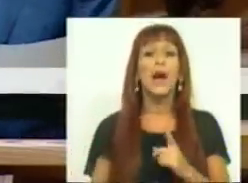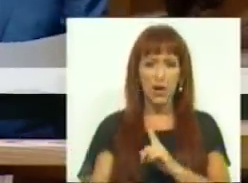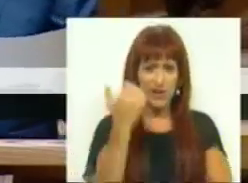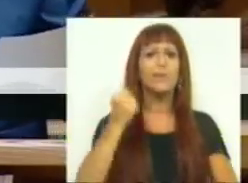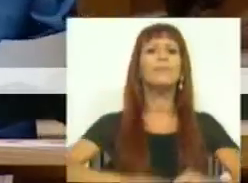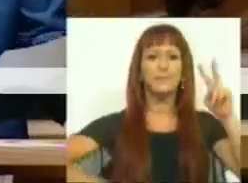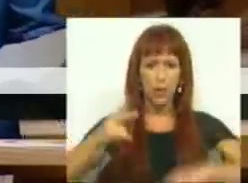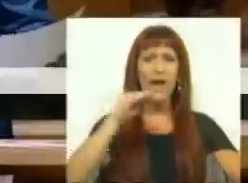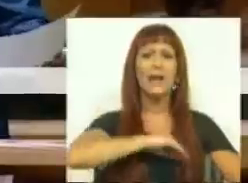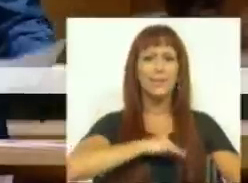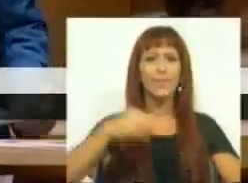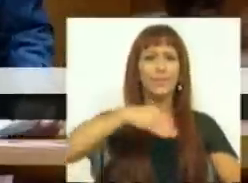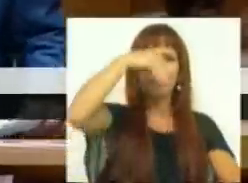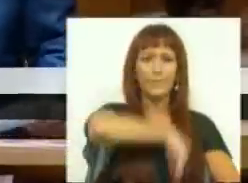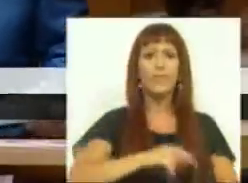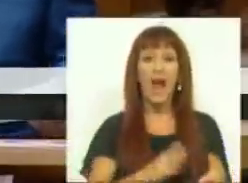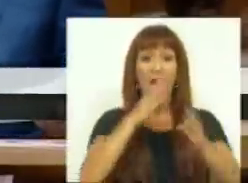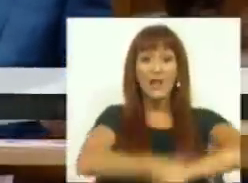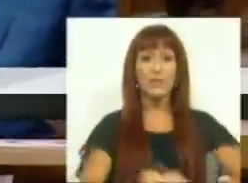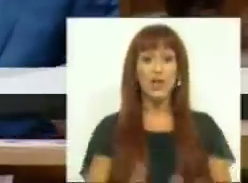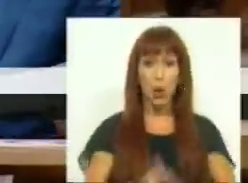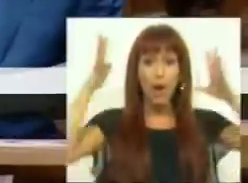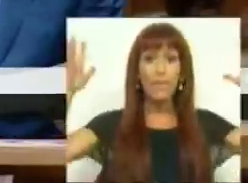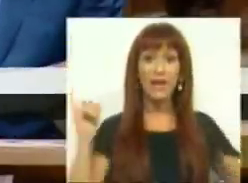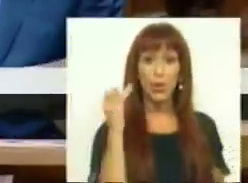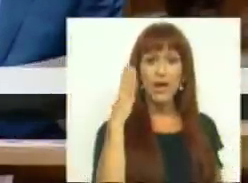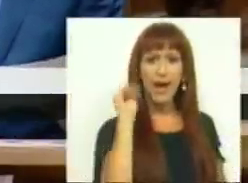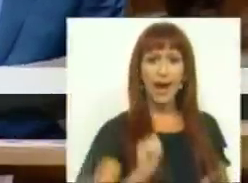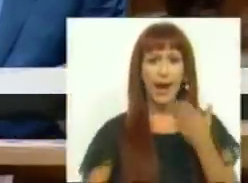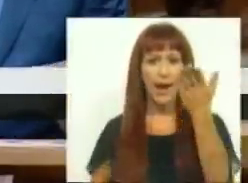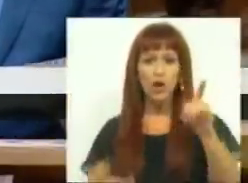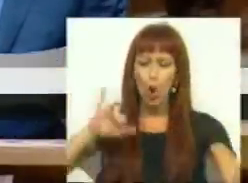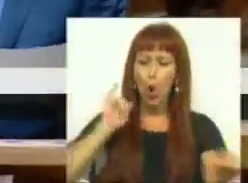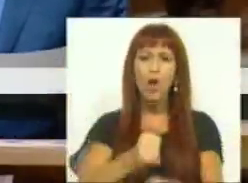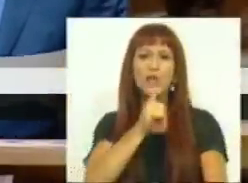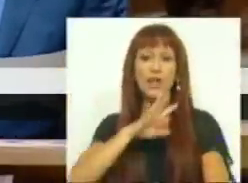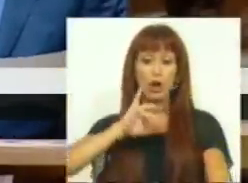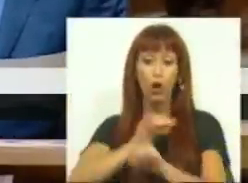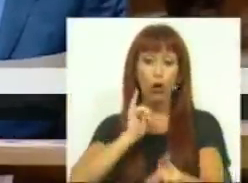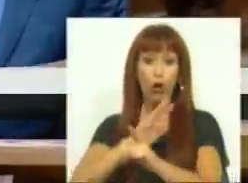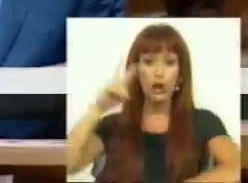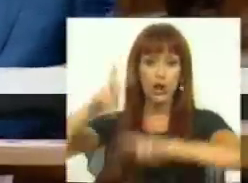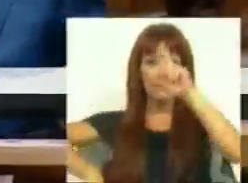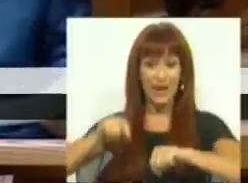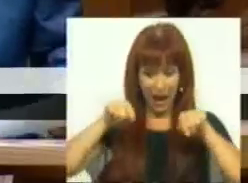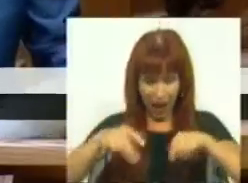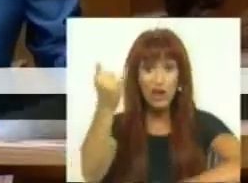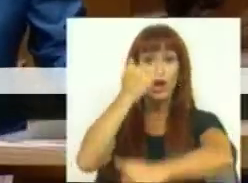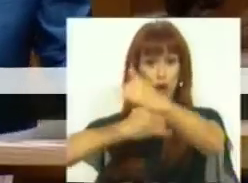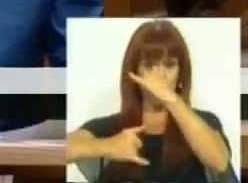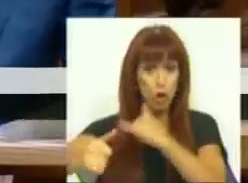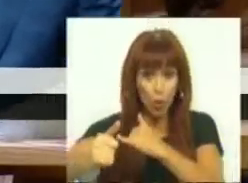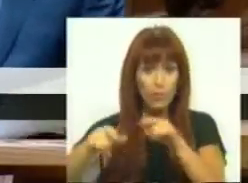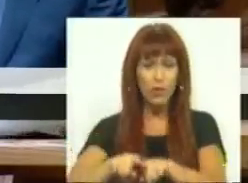confisco de salários e pensões por via do aumento do IRS e de outras medidas fiscais. Esta